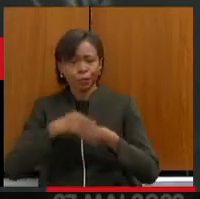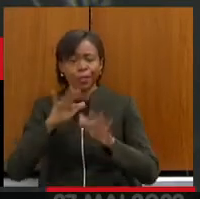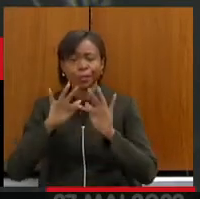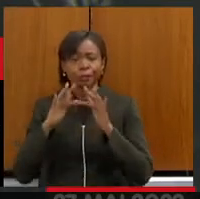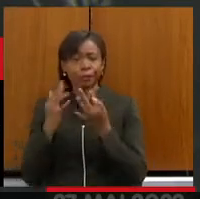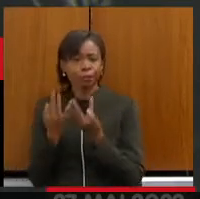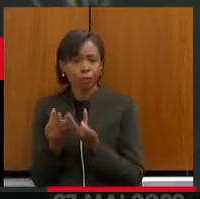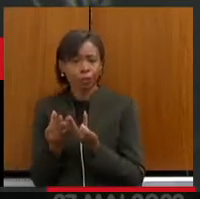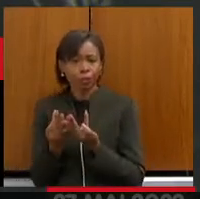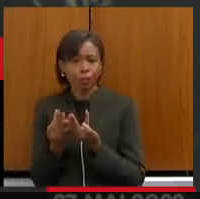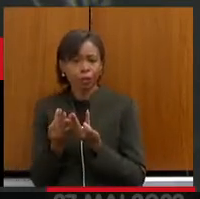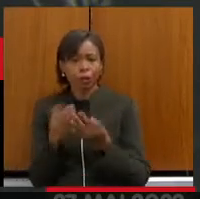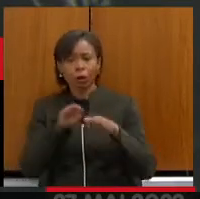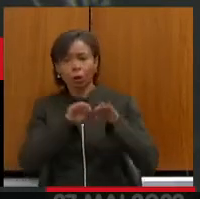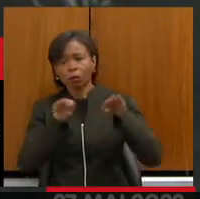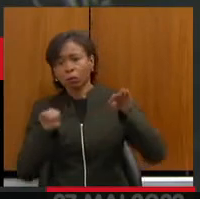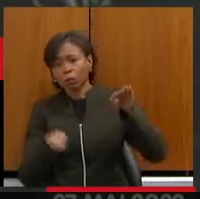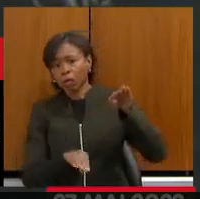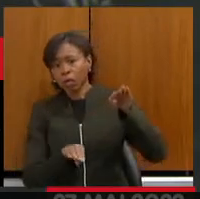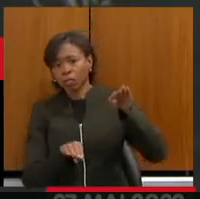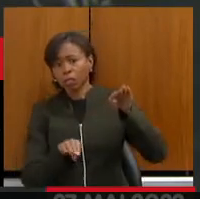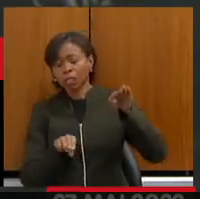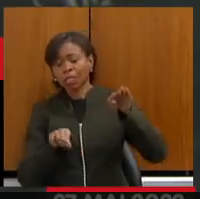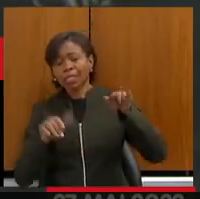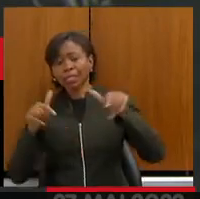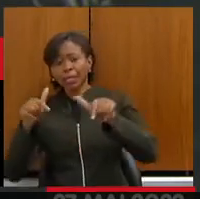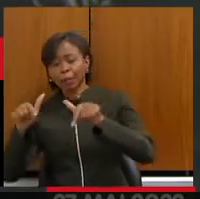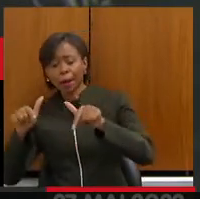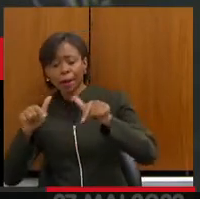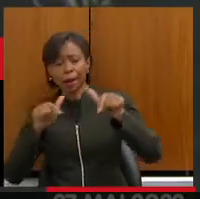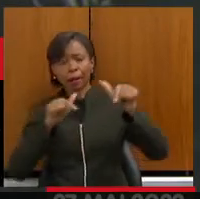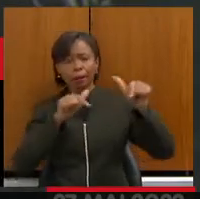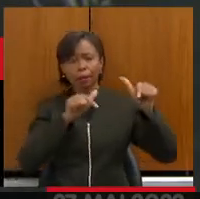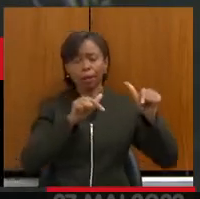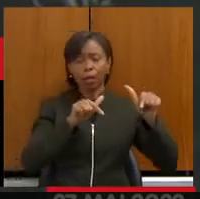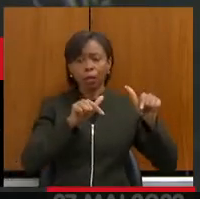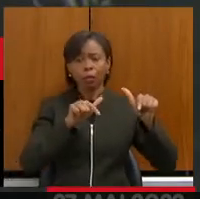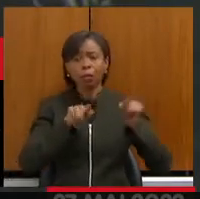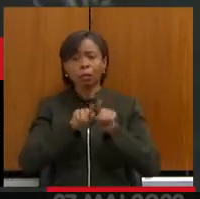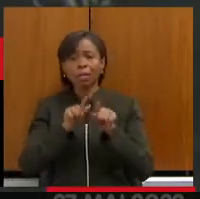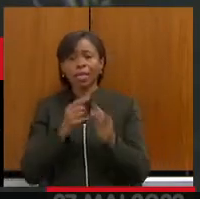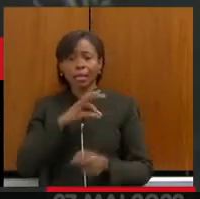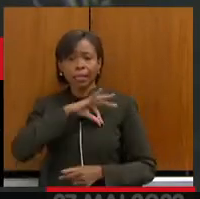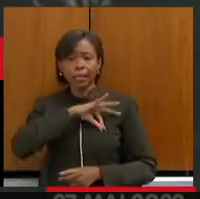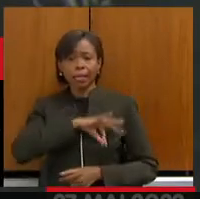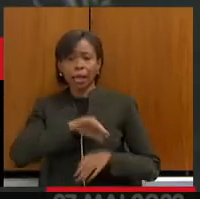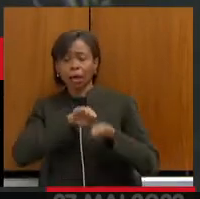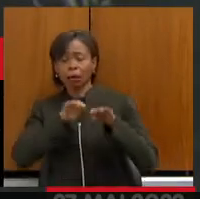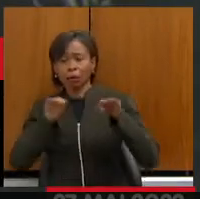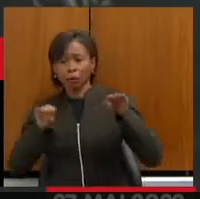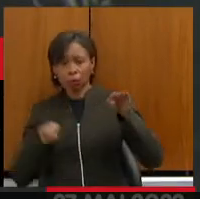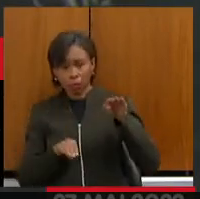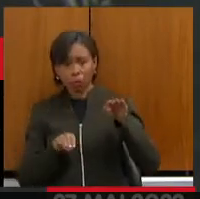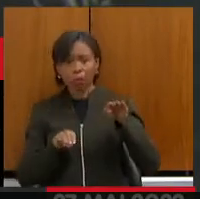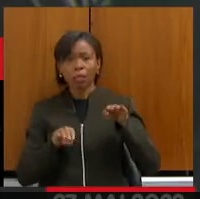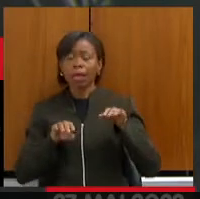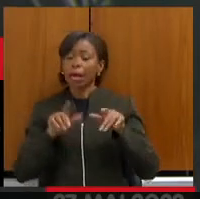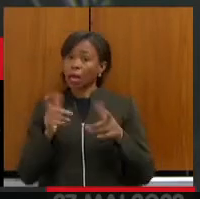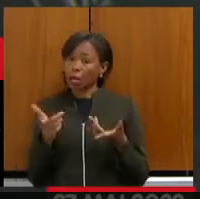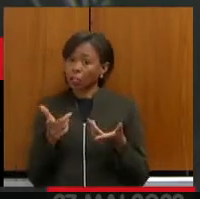de cargos e salários entre os gêneros e raças tendo em vista que conforme apontado pelo IBGE